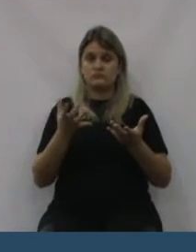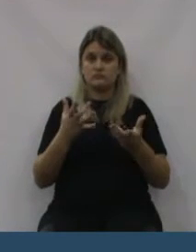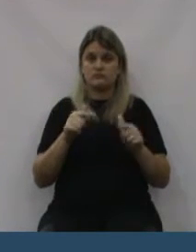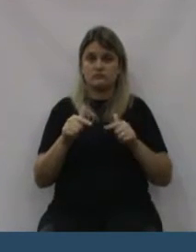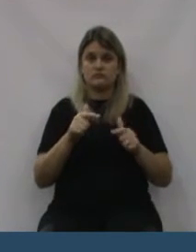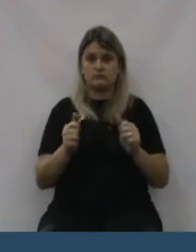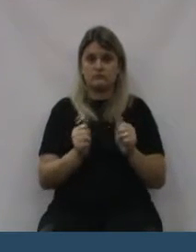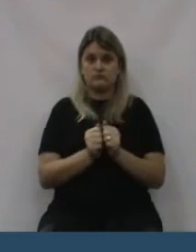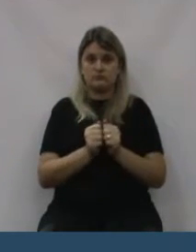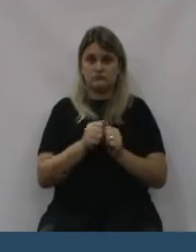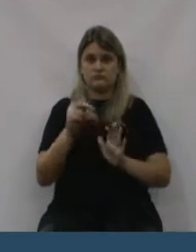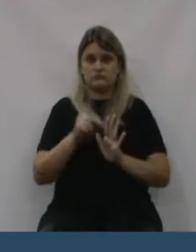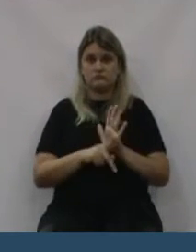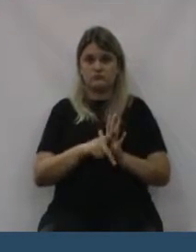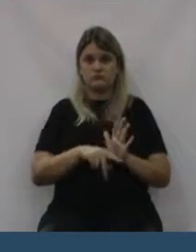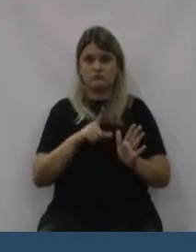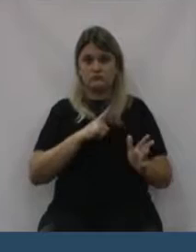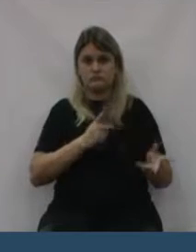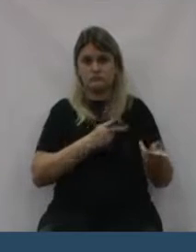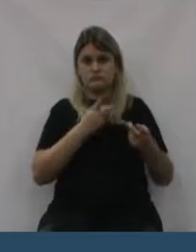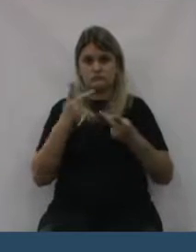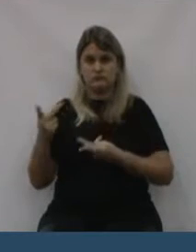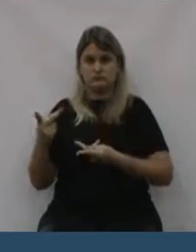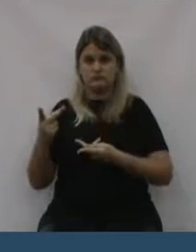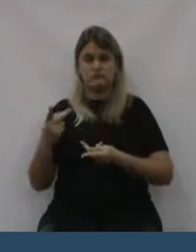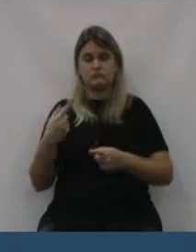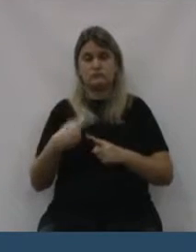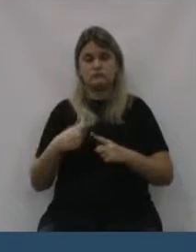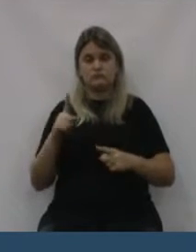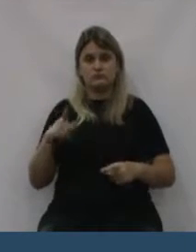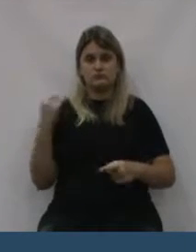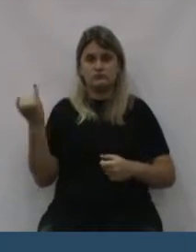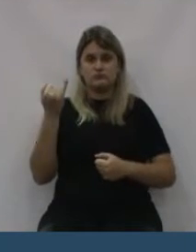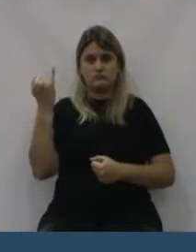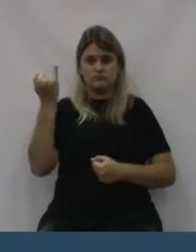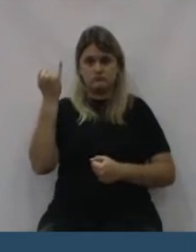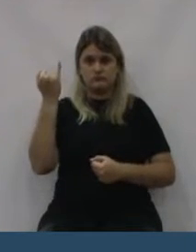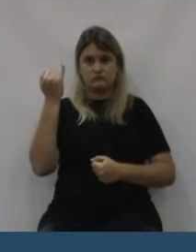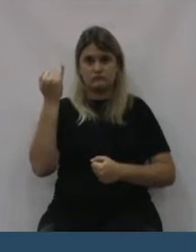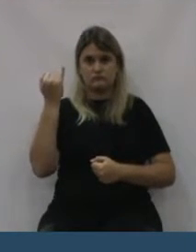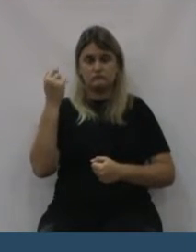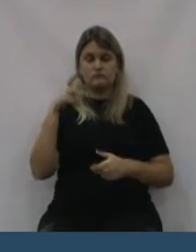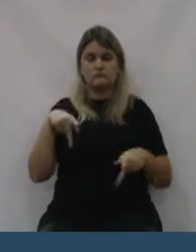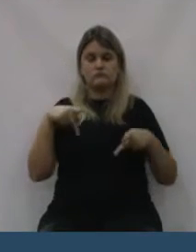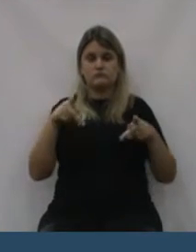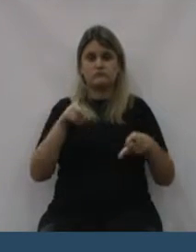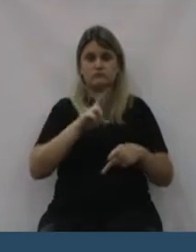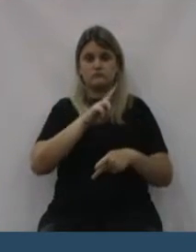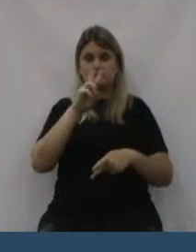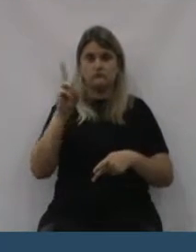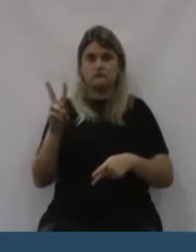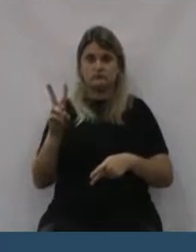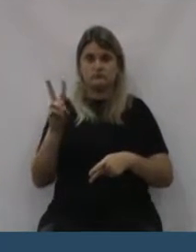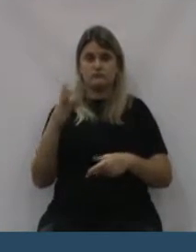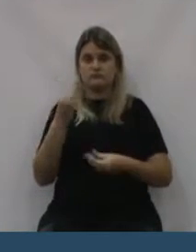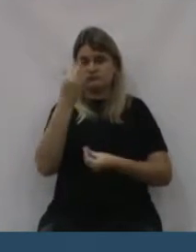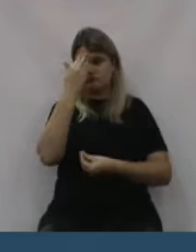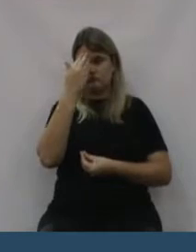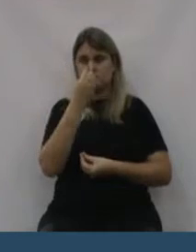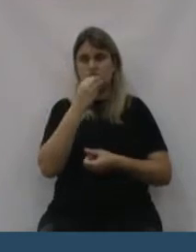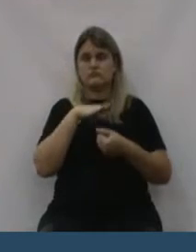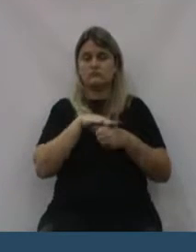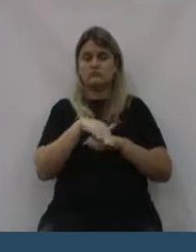certeza de quantos cargos são. Então, eu estou esperando a resposta desse requerimento, que ainda